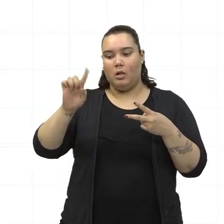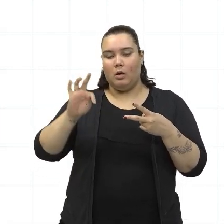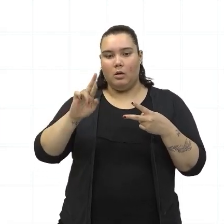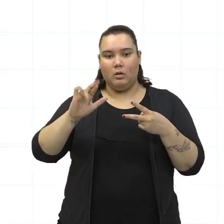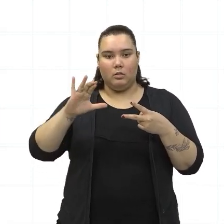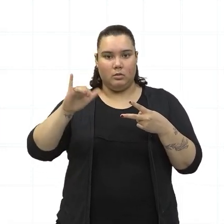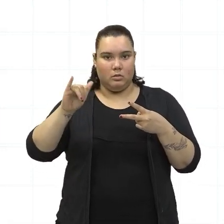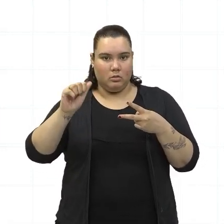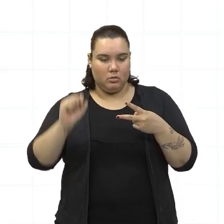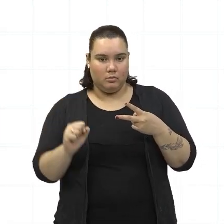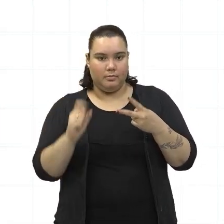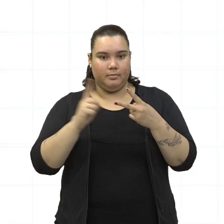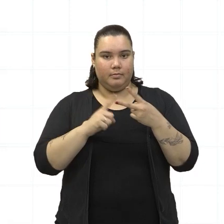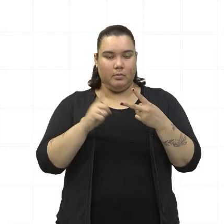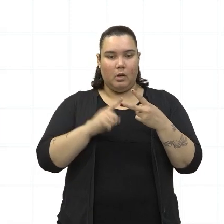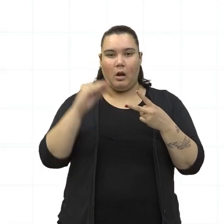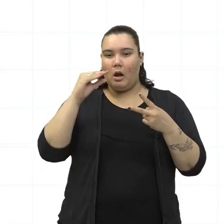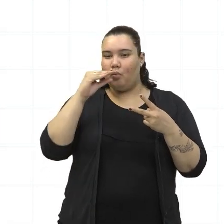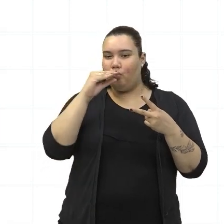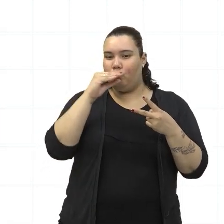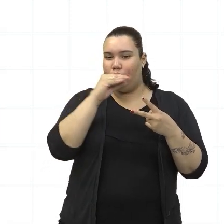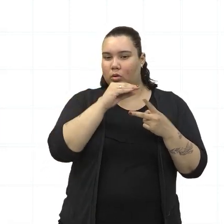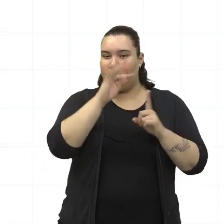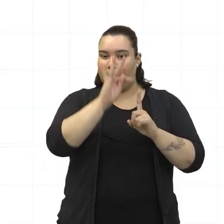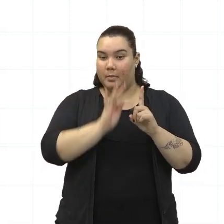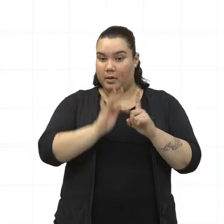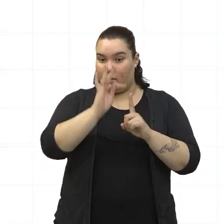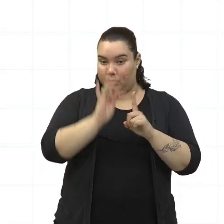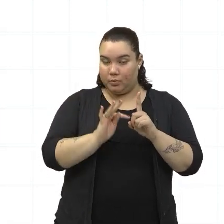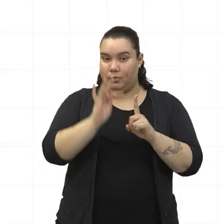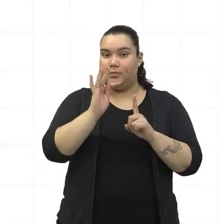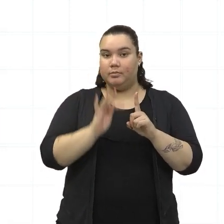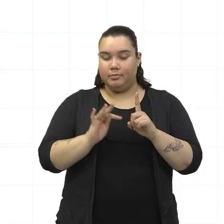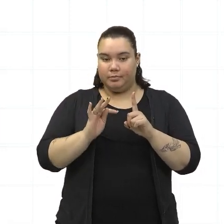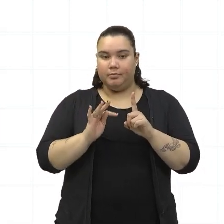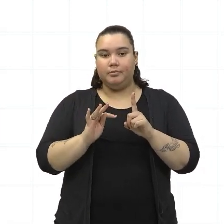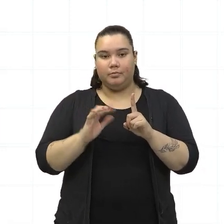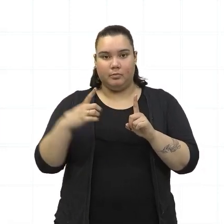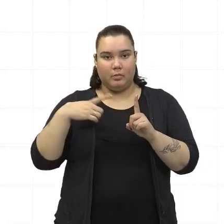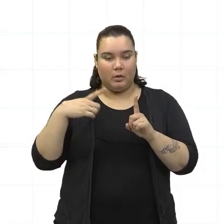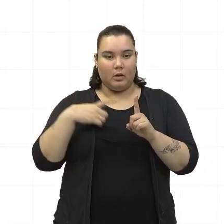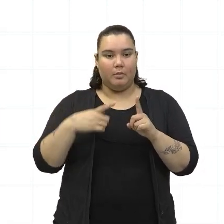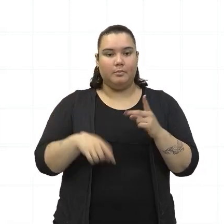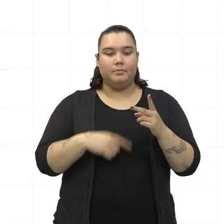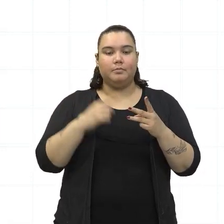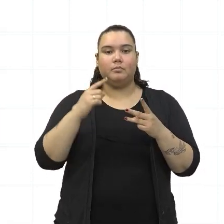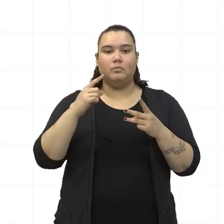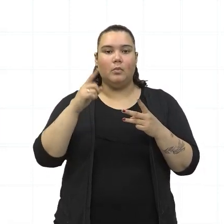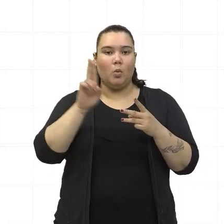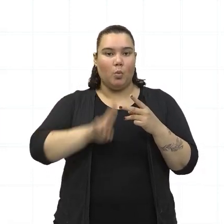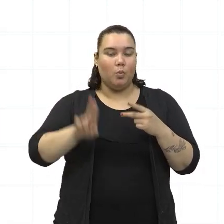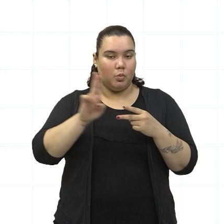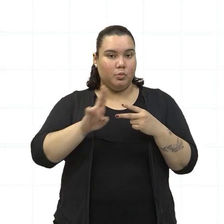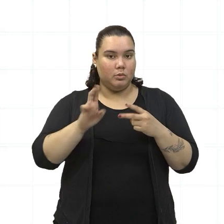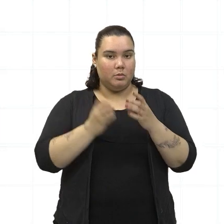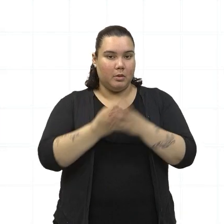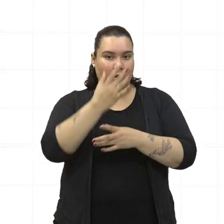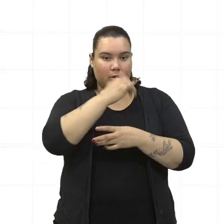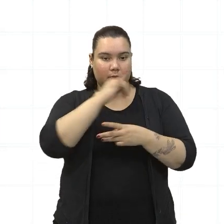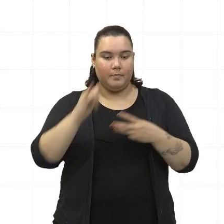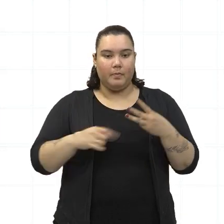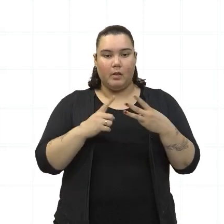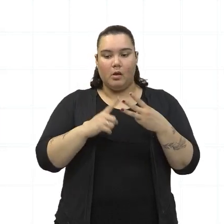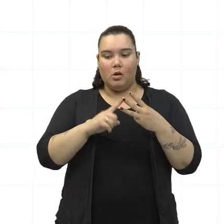e termo, quer dizer calor, então a gente tem aí uma outra situação, no caso está envolvendo agora calor, para gerar eletricidade,